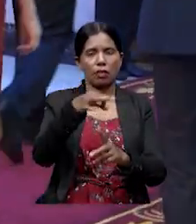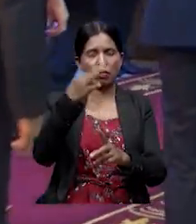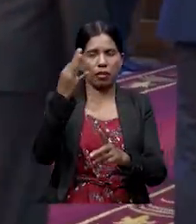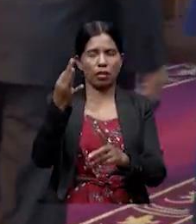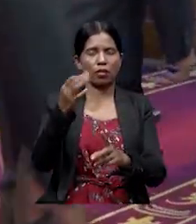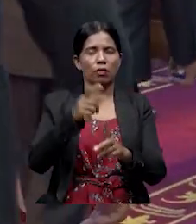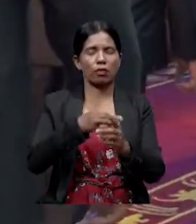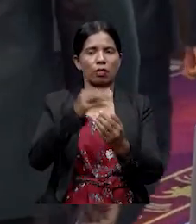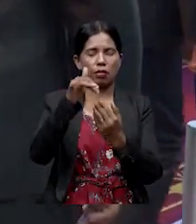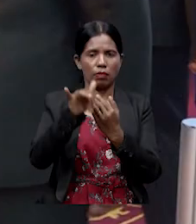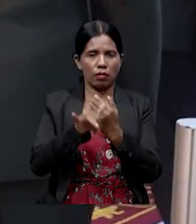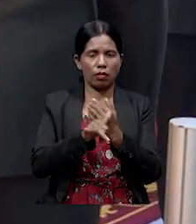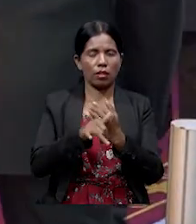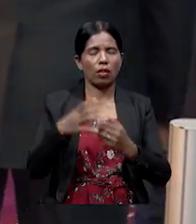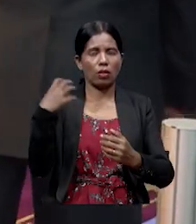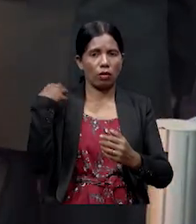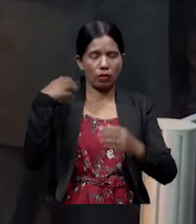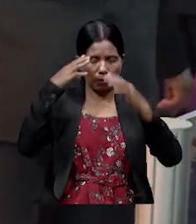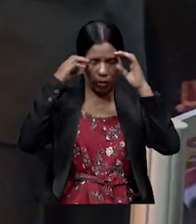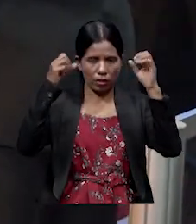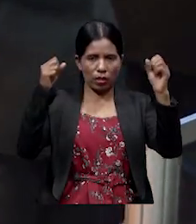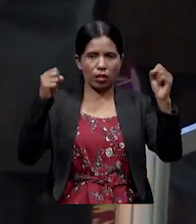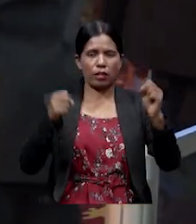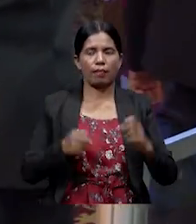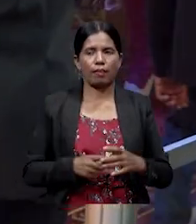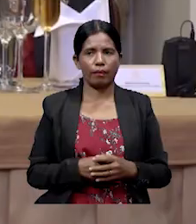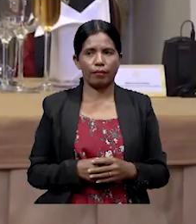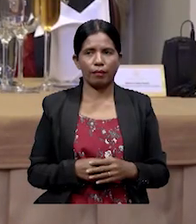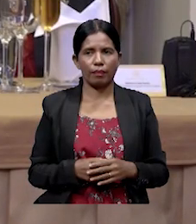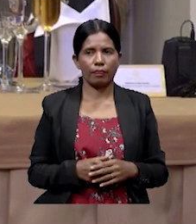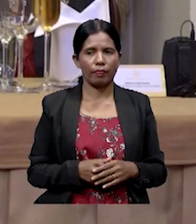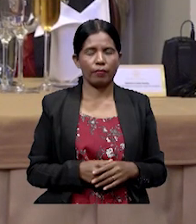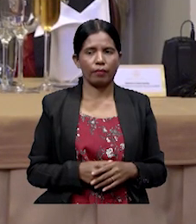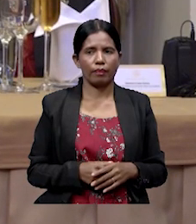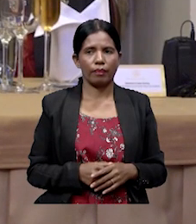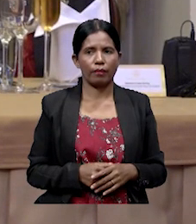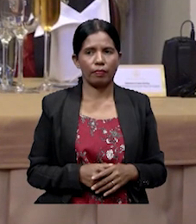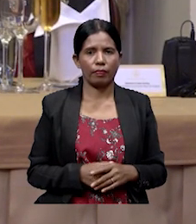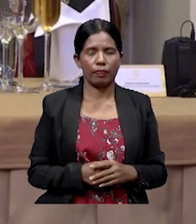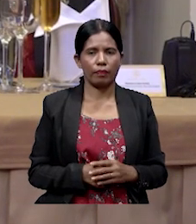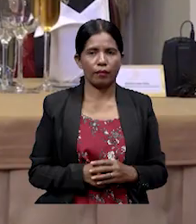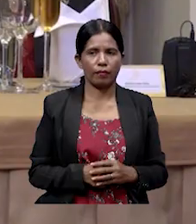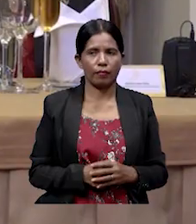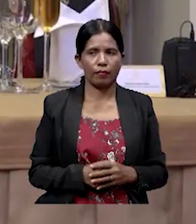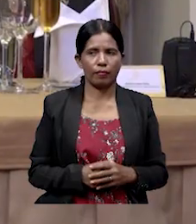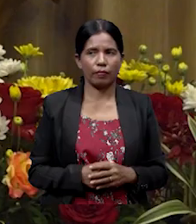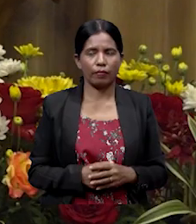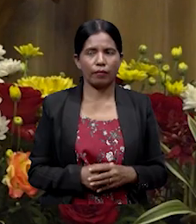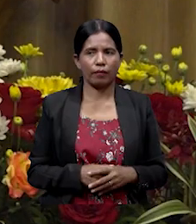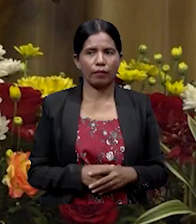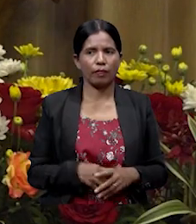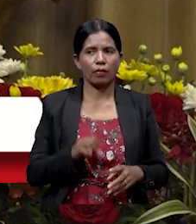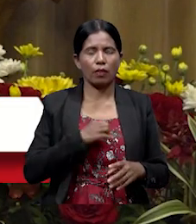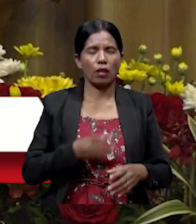Maio e a Palácio Presidencial Nicolau Lobato. Congratulamos a seus dois amigos que acabaram de ser